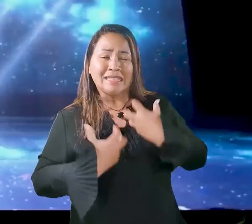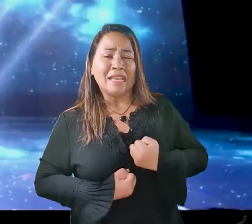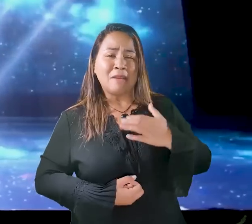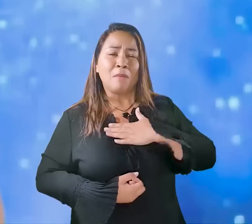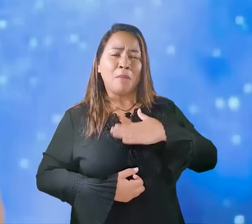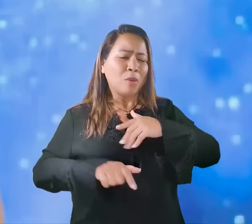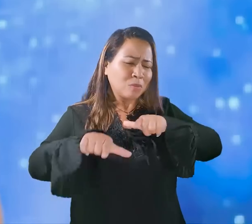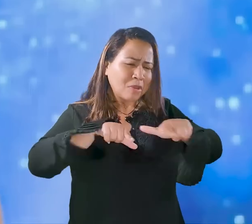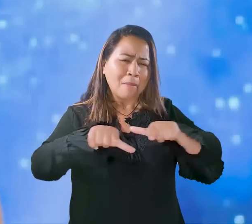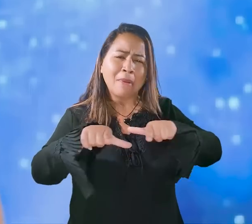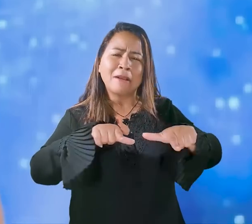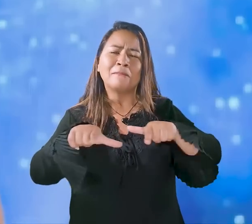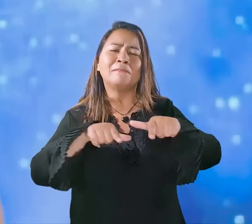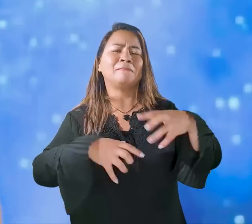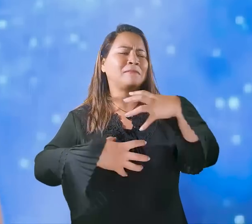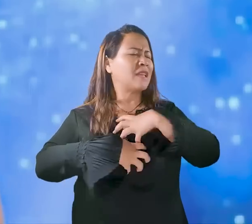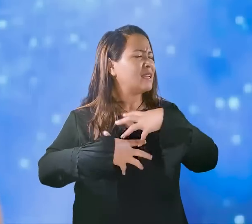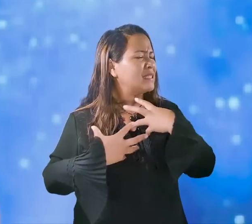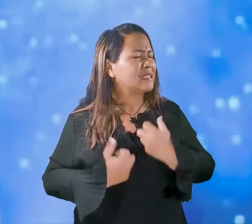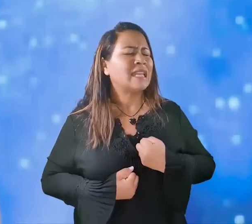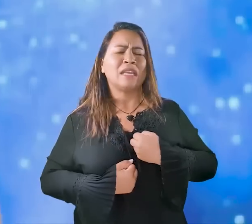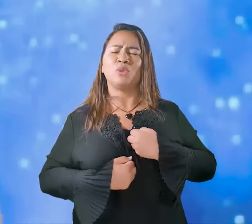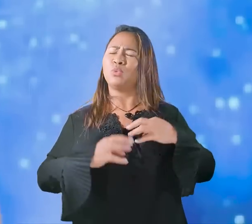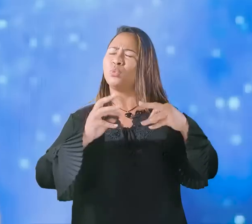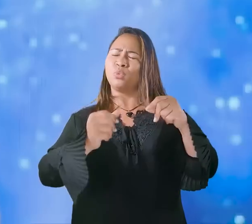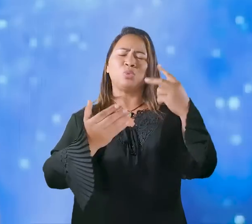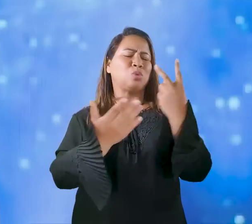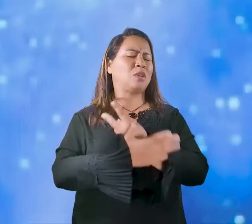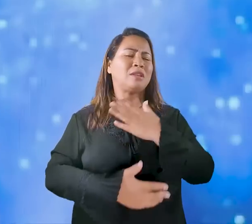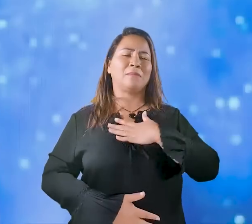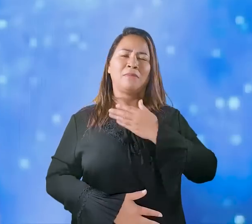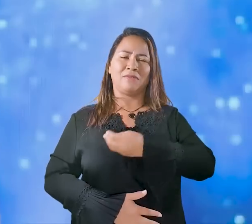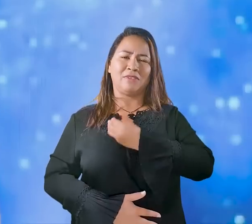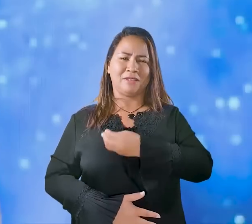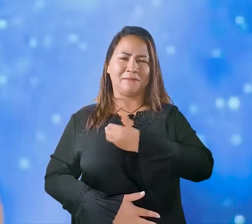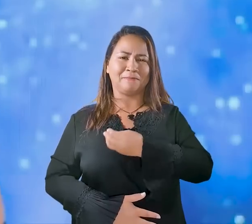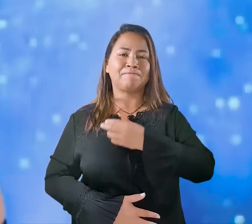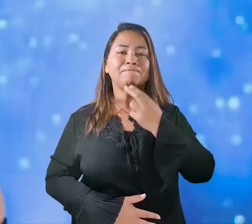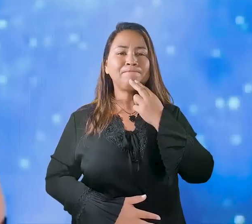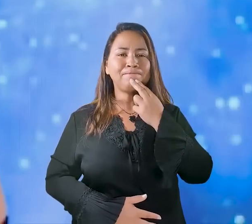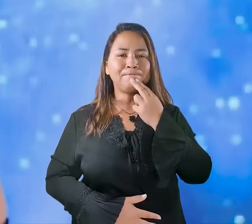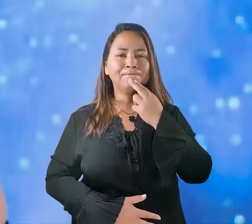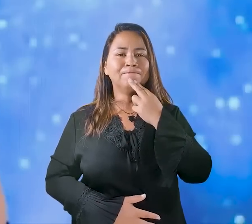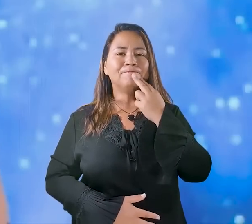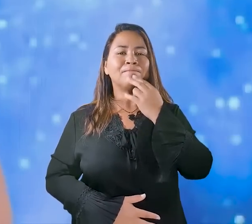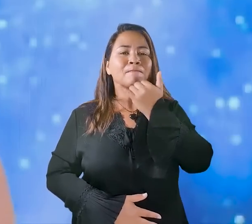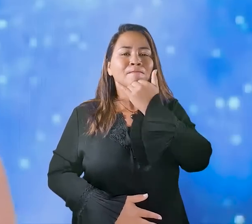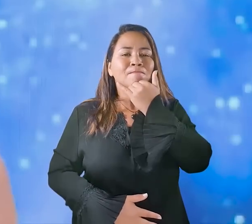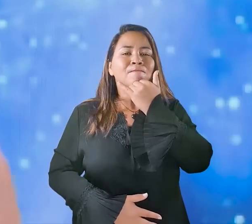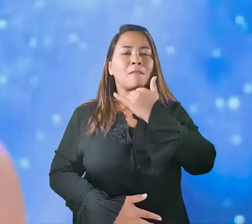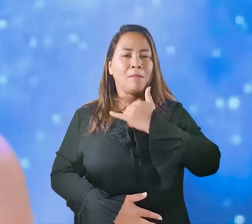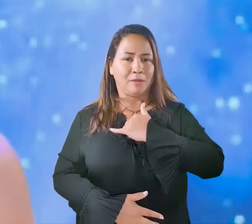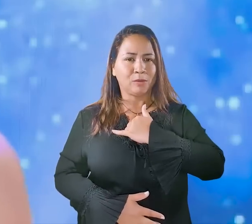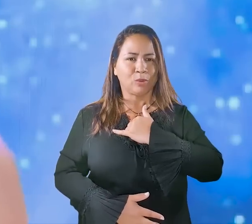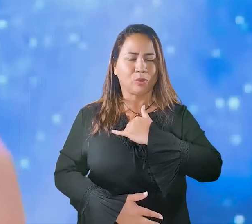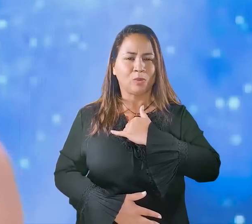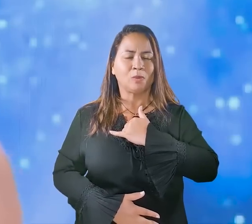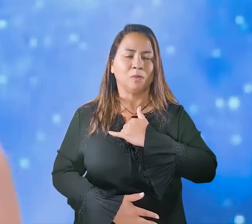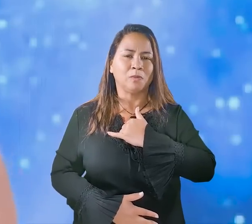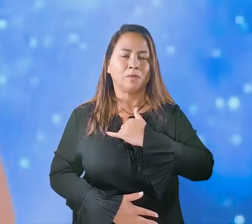minha vida. Eu me aceito, embaixo da boca, eu me perdoo. Quando você diz eu me perdoo,